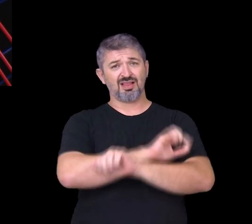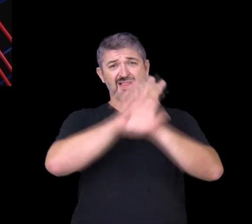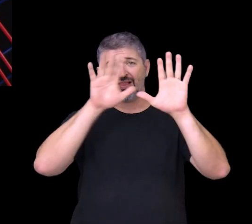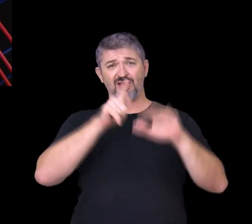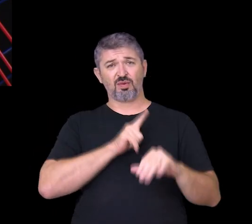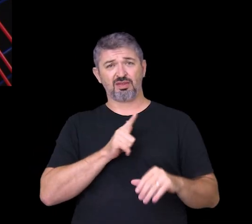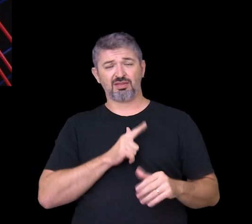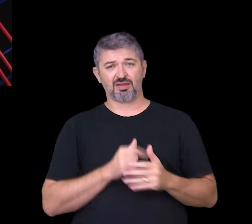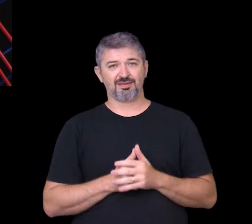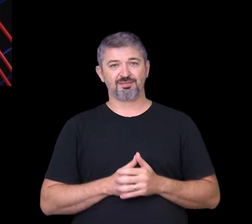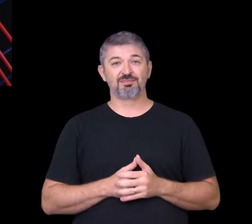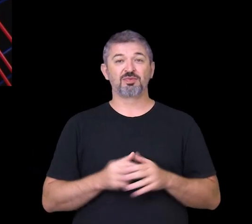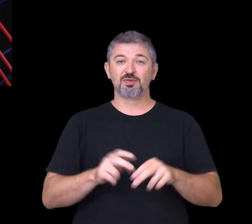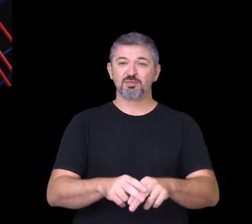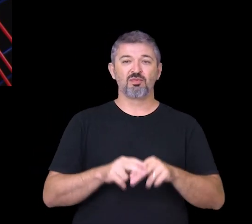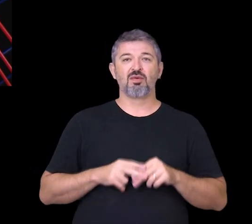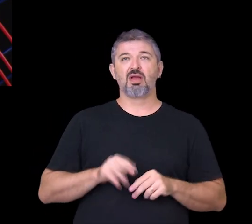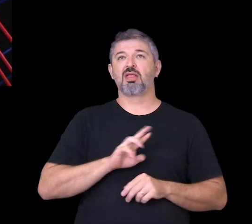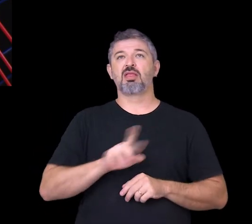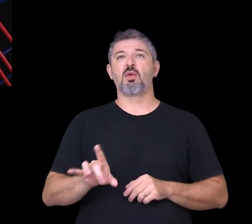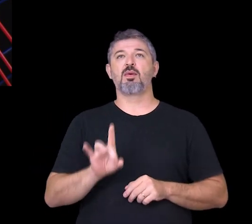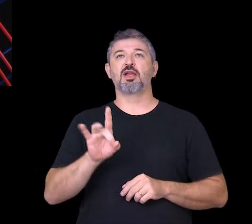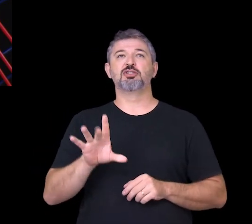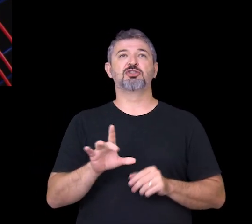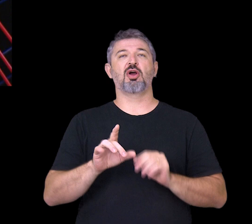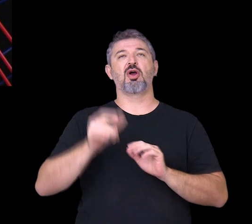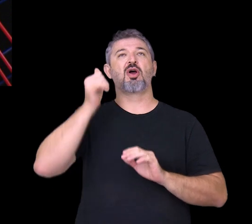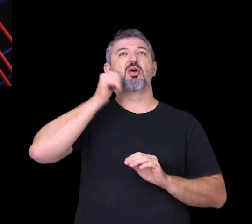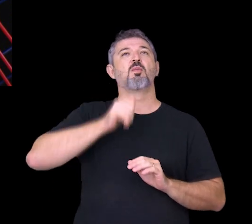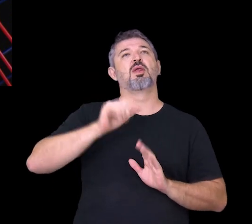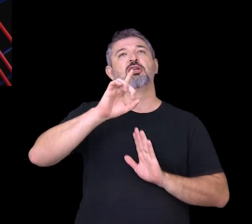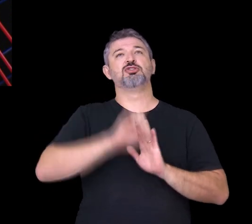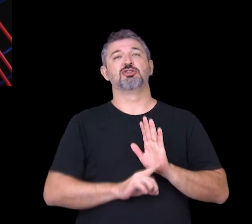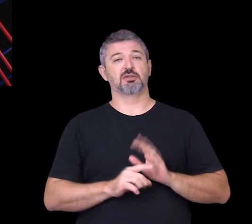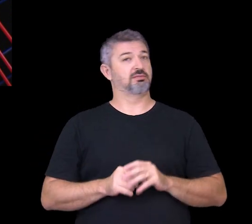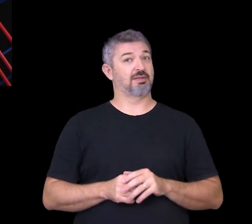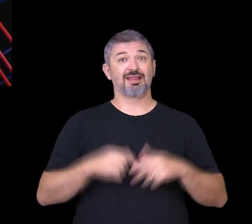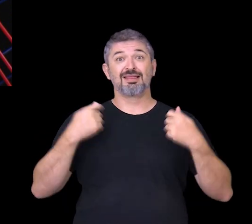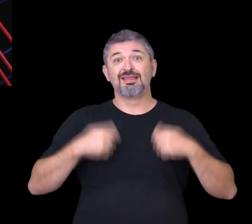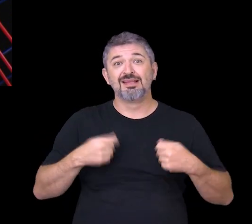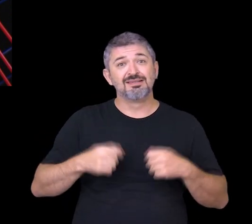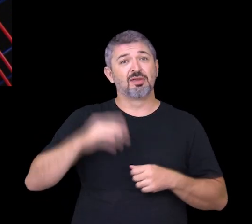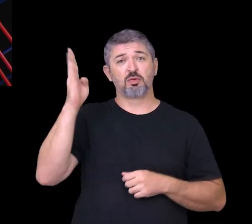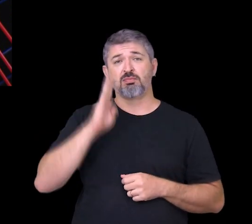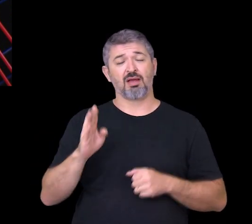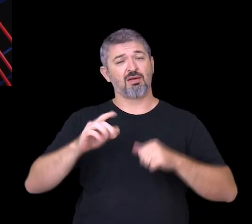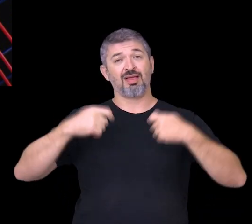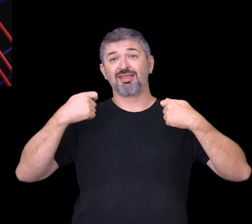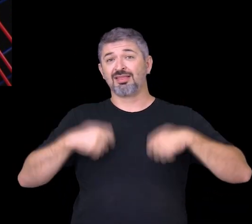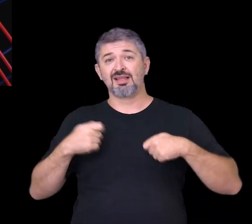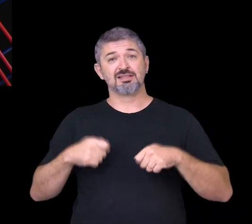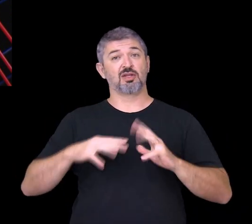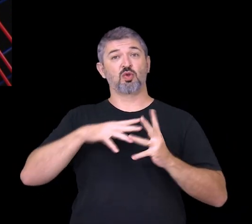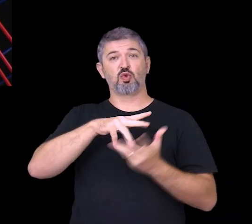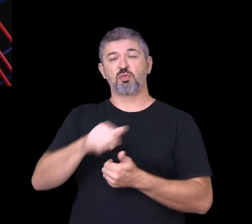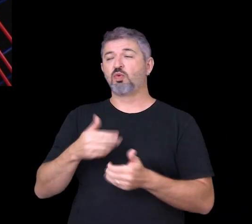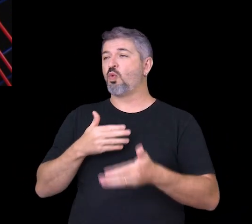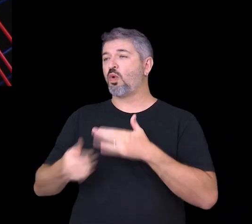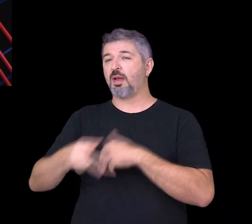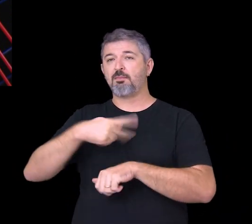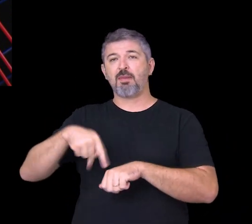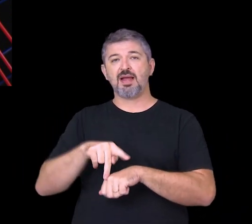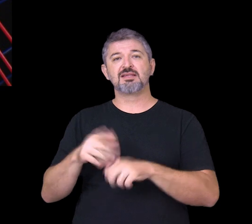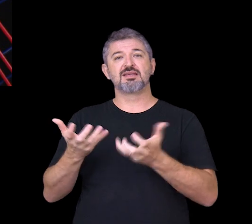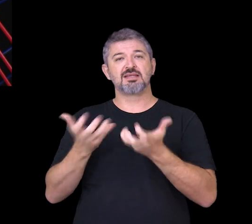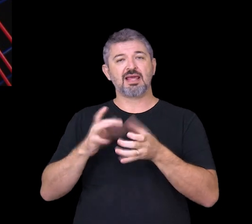claros. Por isso que não é simplesmente um direito da mulher. É uma necessidade de Brasil e de qualquer país que se diz democrático